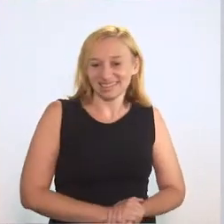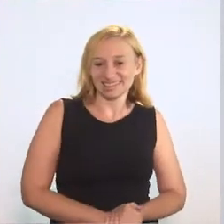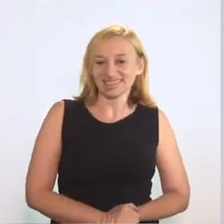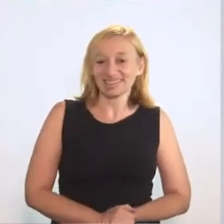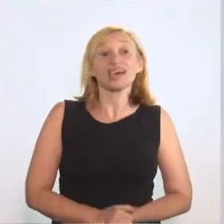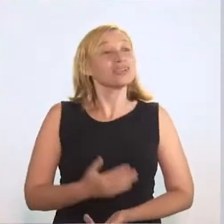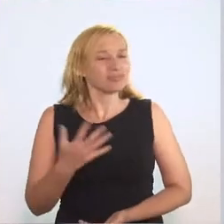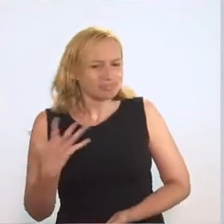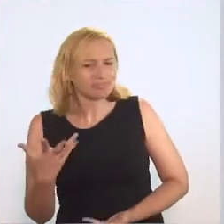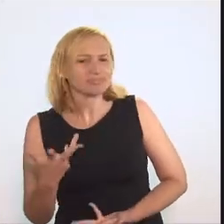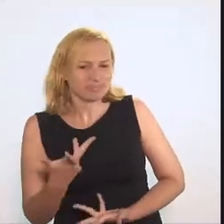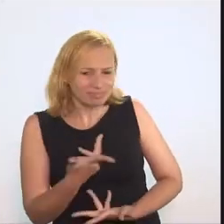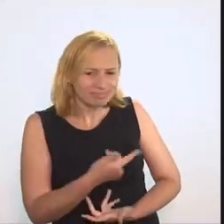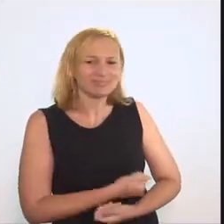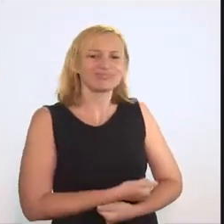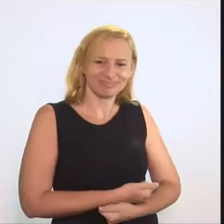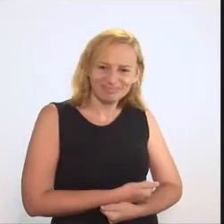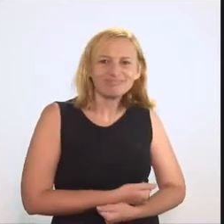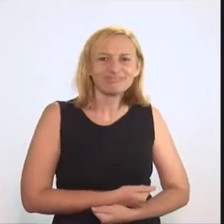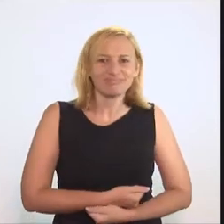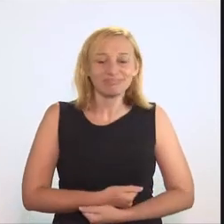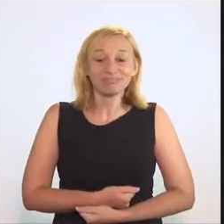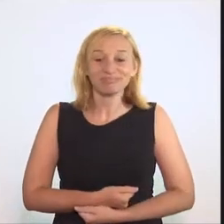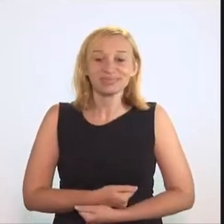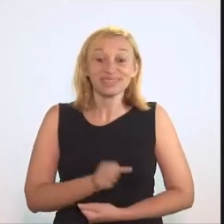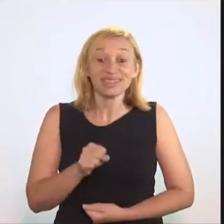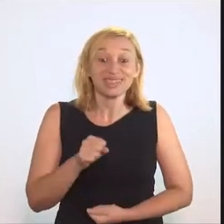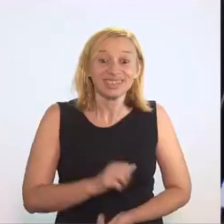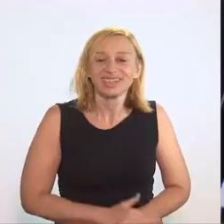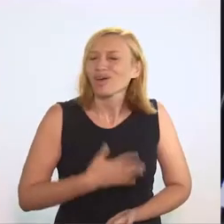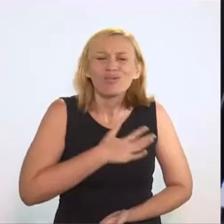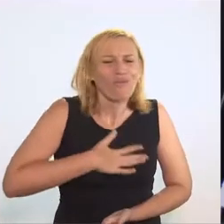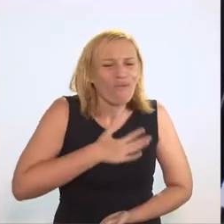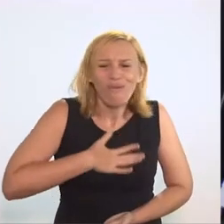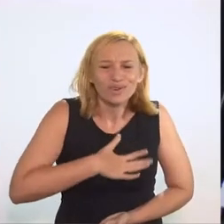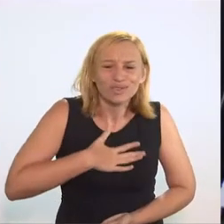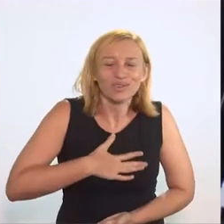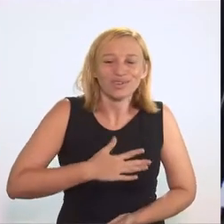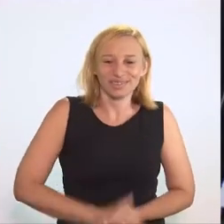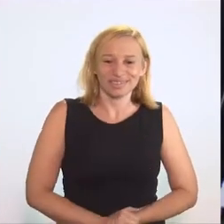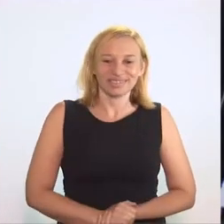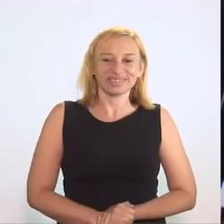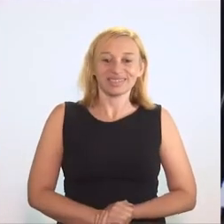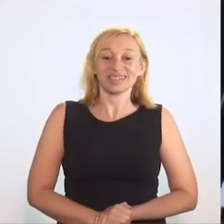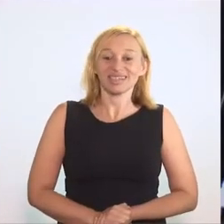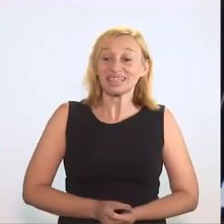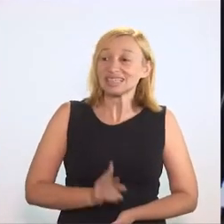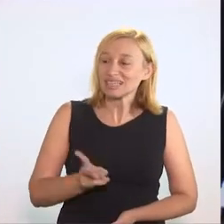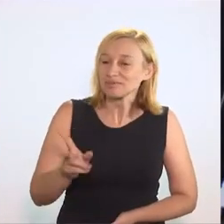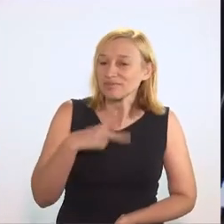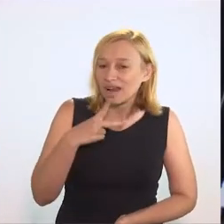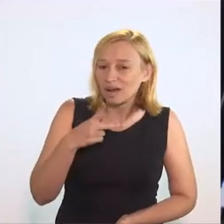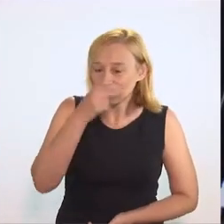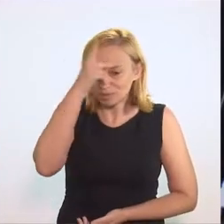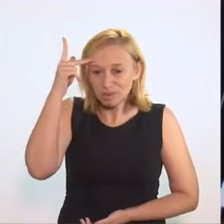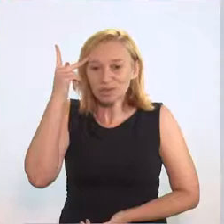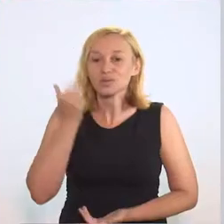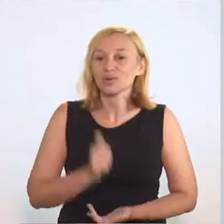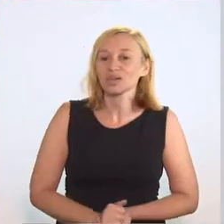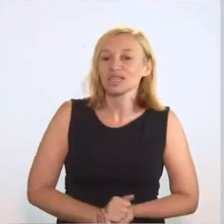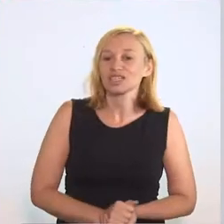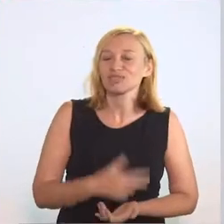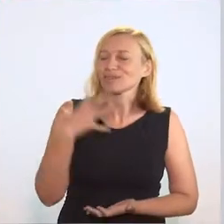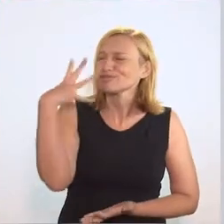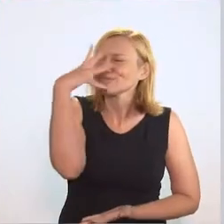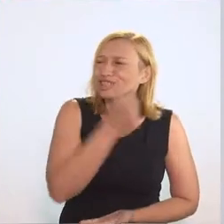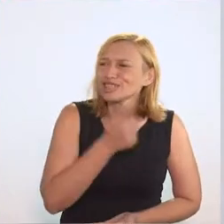Obrigada. Mas conta pra não, mim. Não, é incrível. É incrível. É, porque eu gosto dessa coisa então, assim, de ouvir as pessoas, sabe? Vários pontos